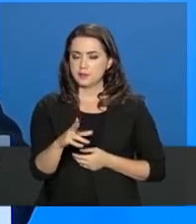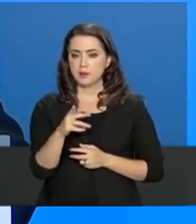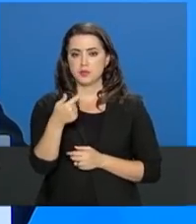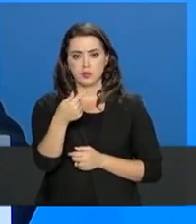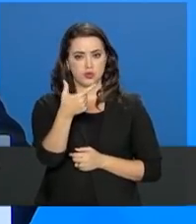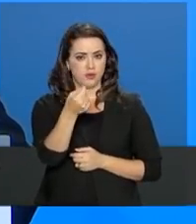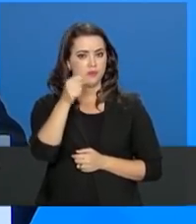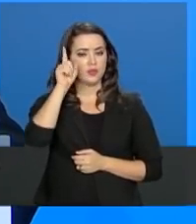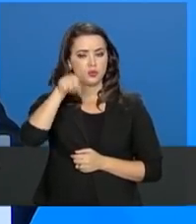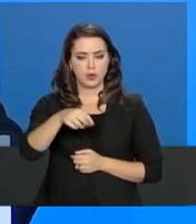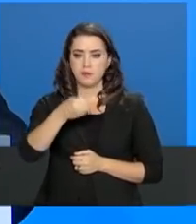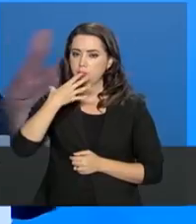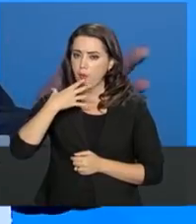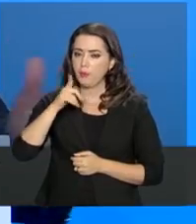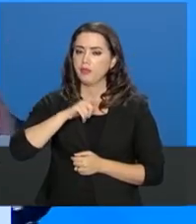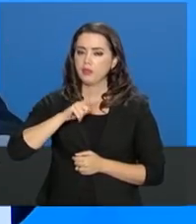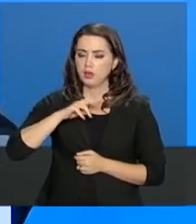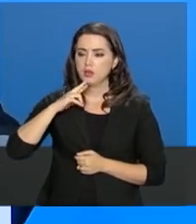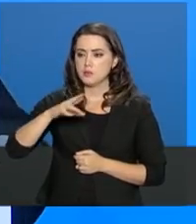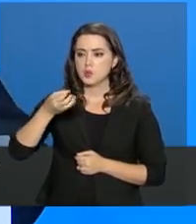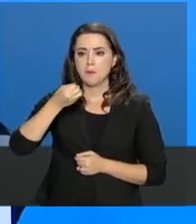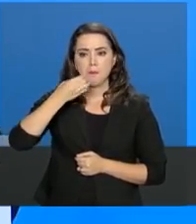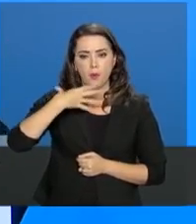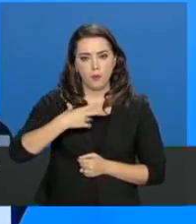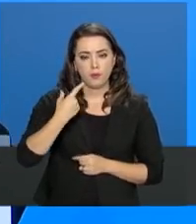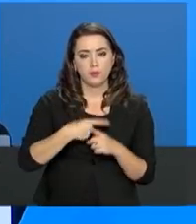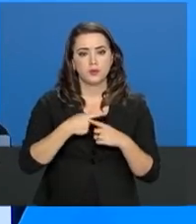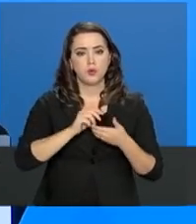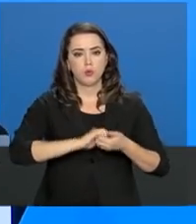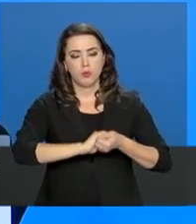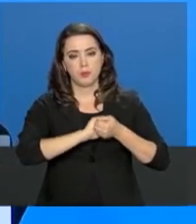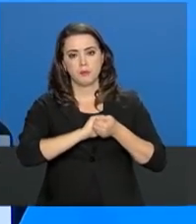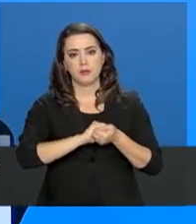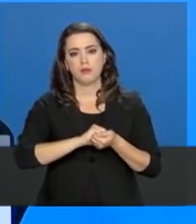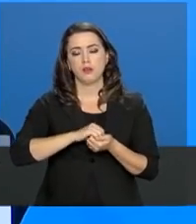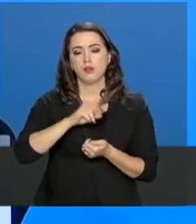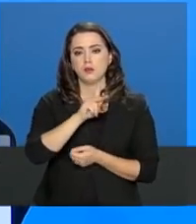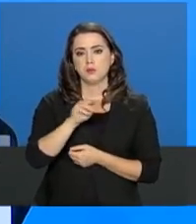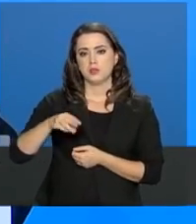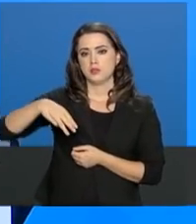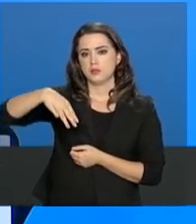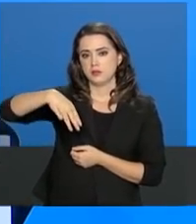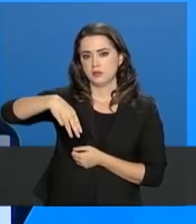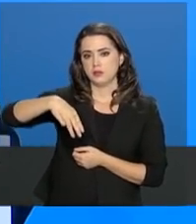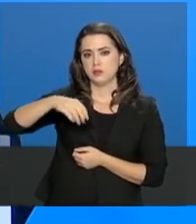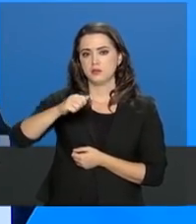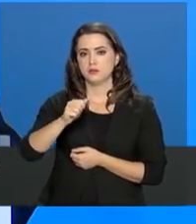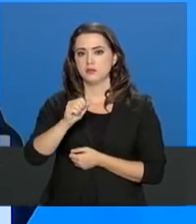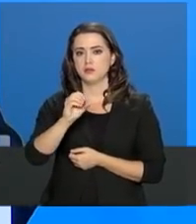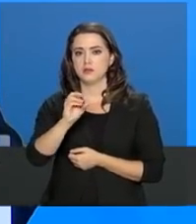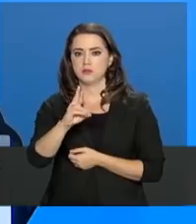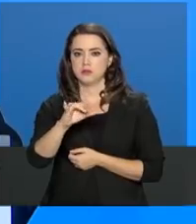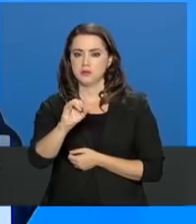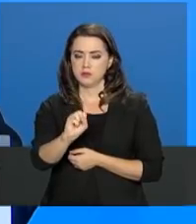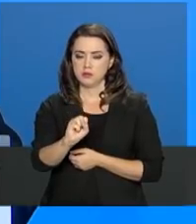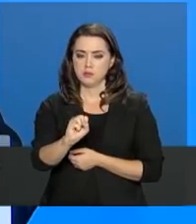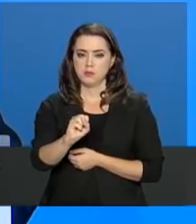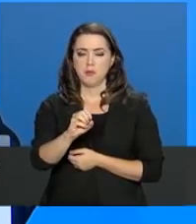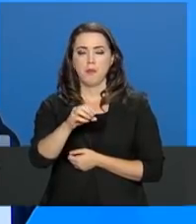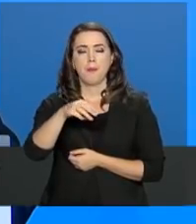deu está dando resultados cumprimentei o presidente max por isso e de igual maneira coincidente mente também as reuniões